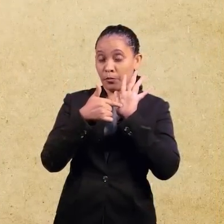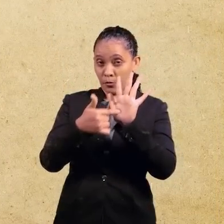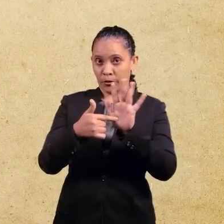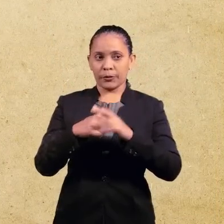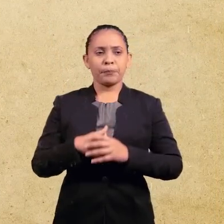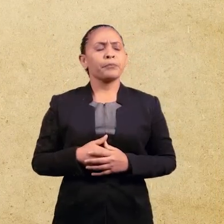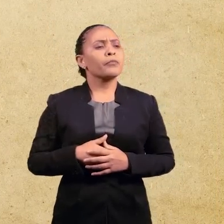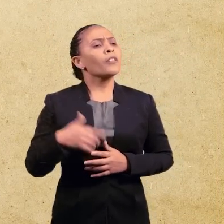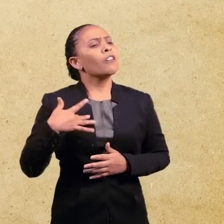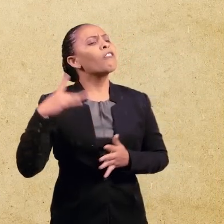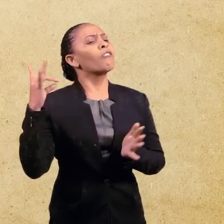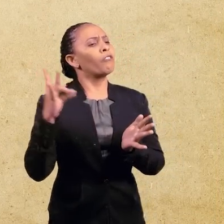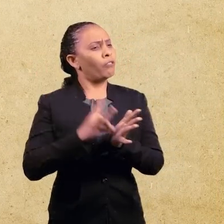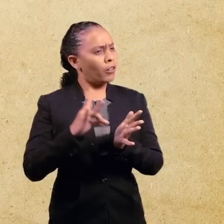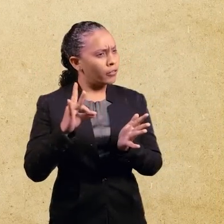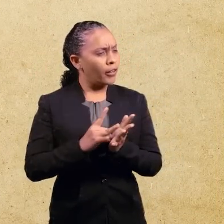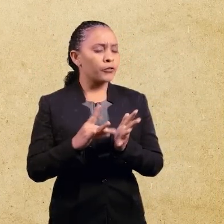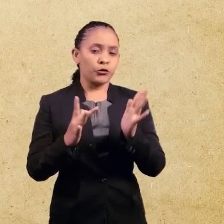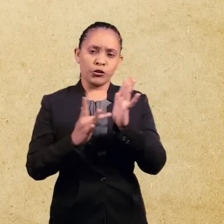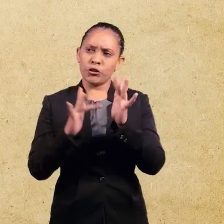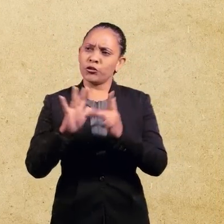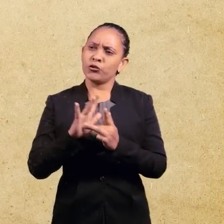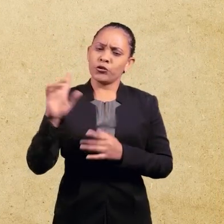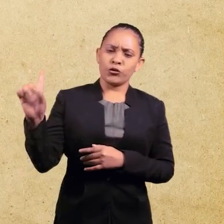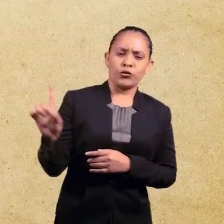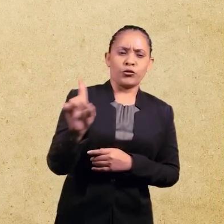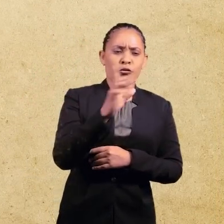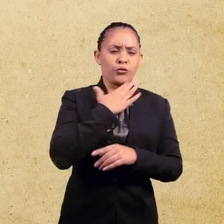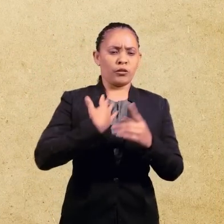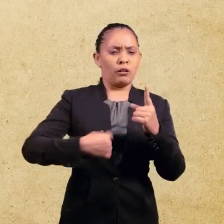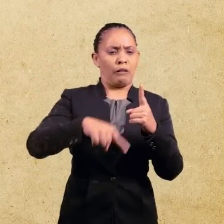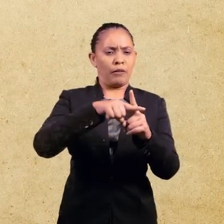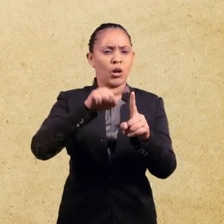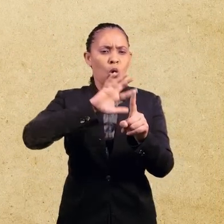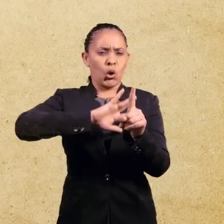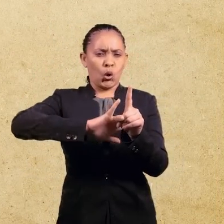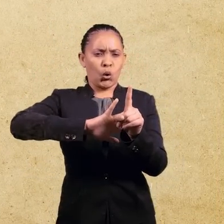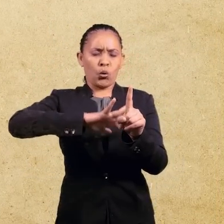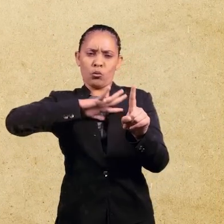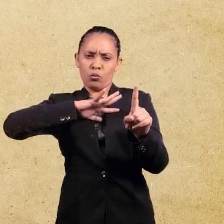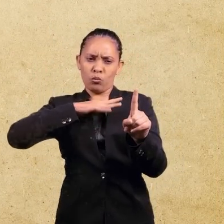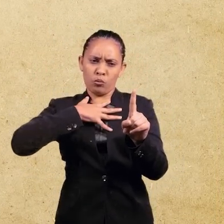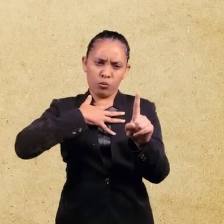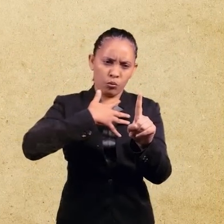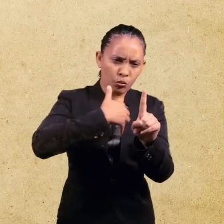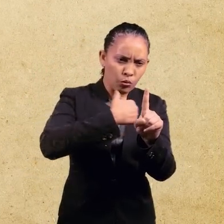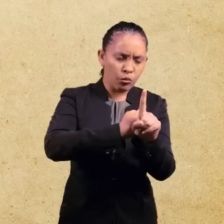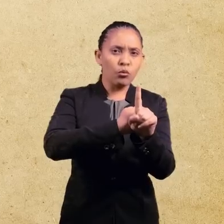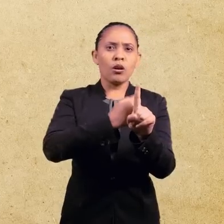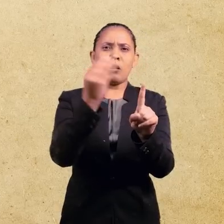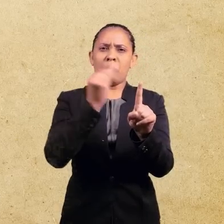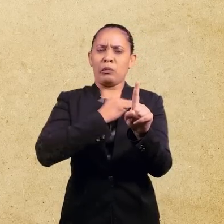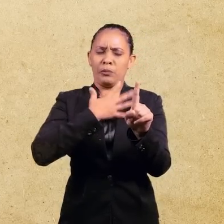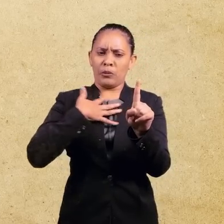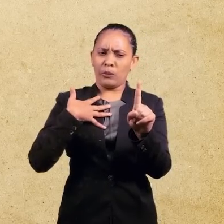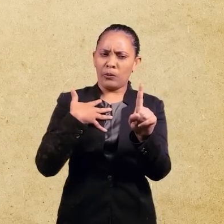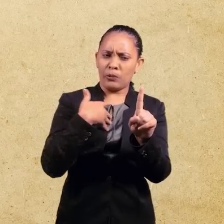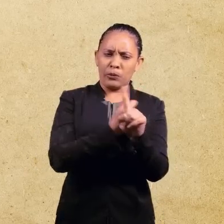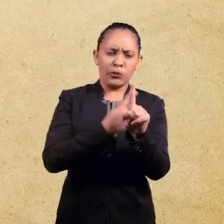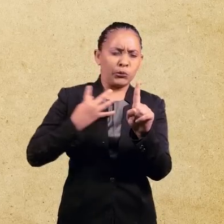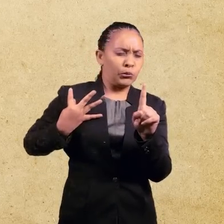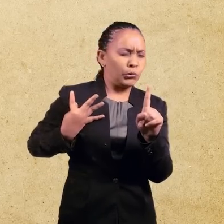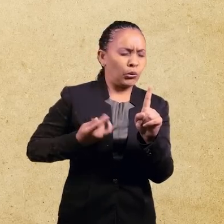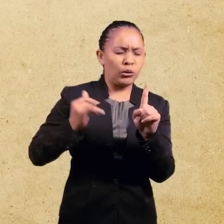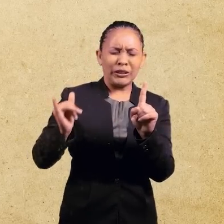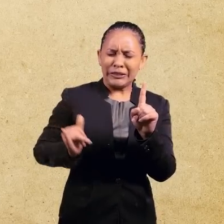assim: verdadeiramente ele tomou sobre si as nossas enfermidades e as nossas dores, levou sobre si todas